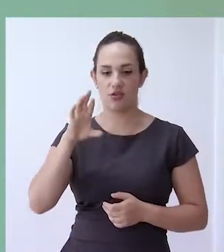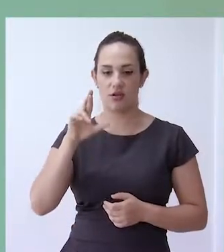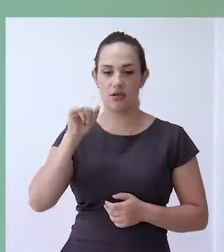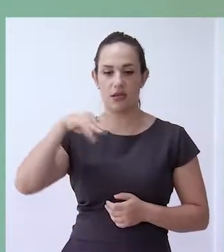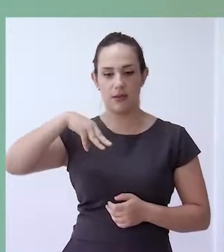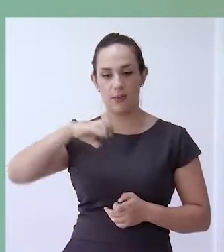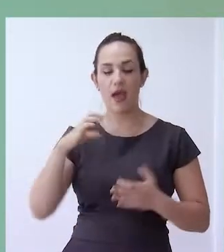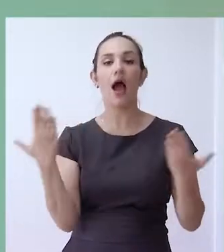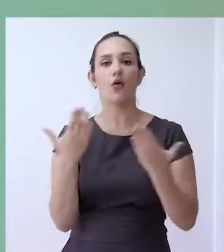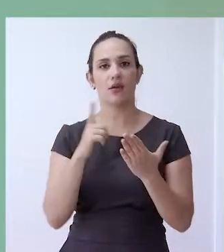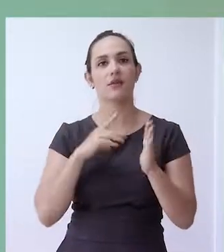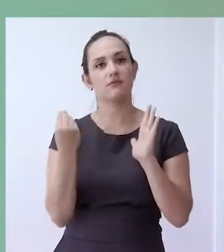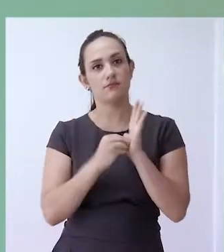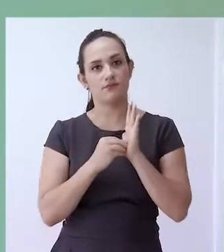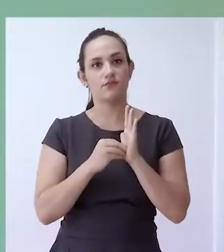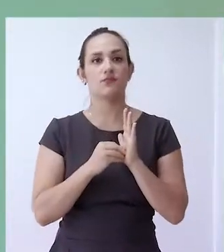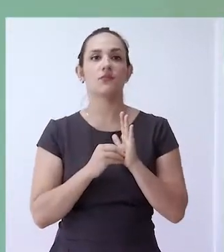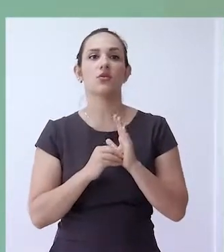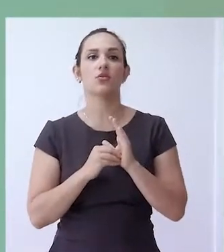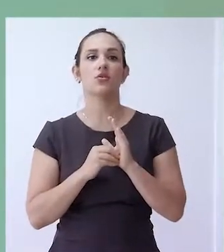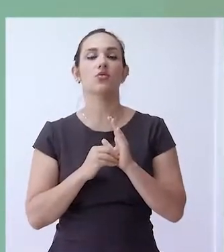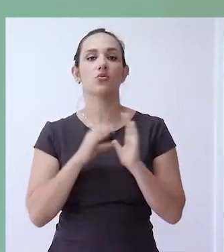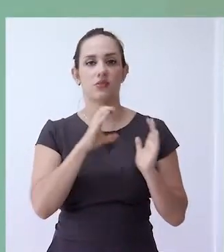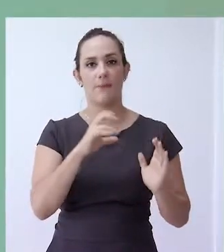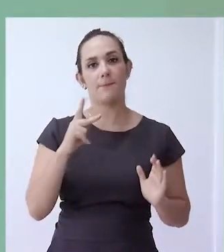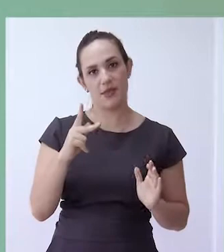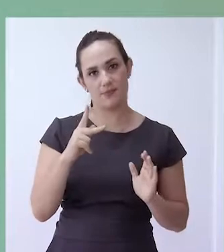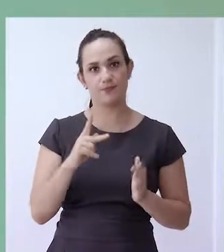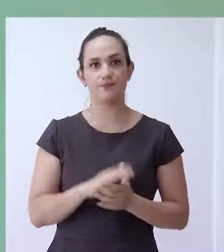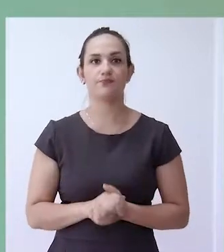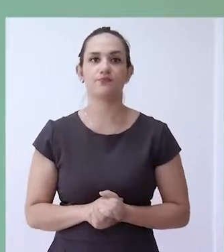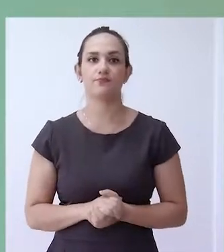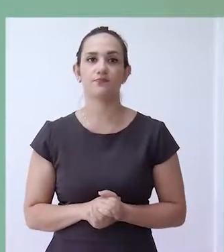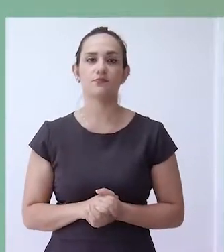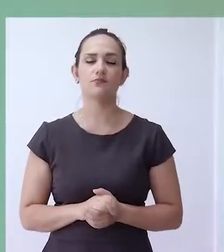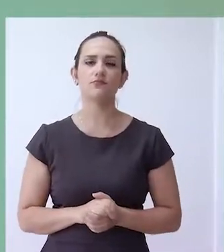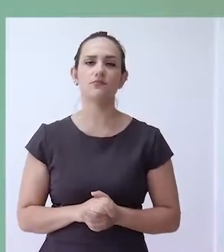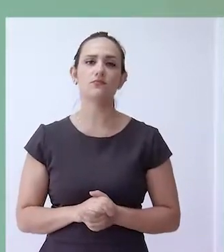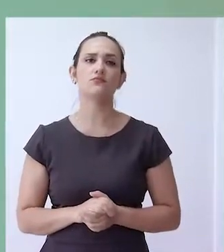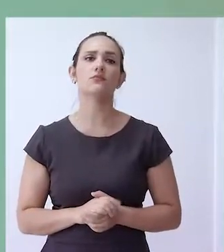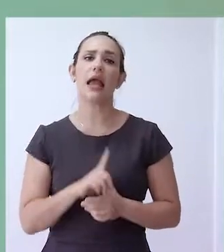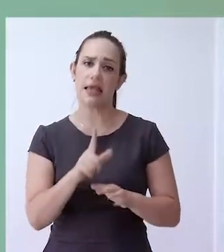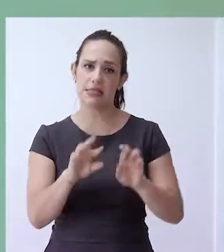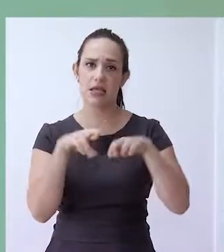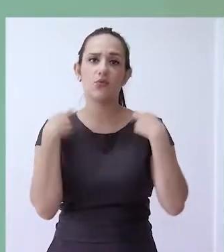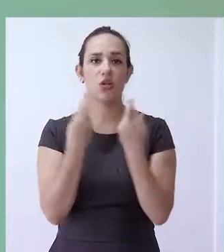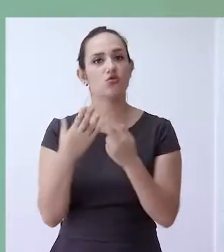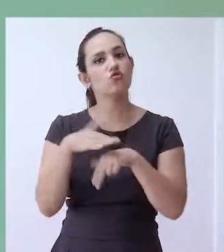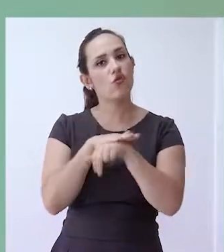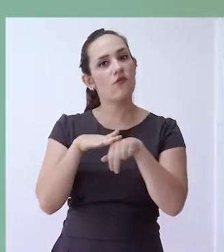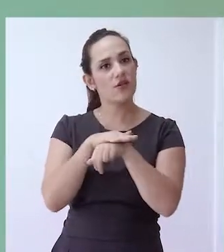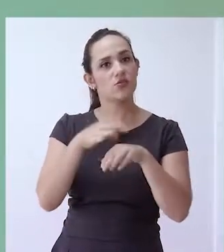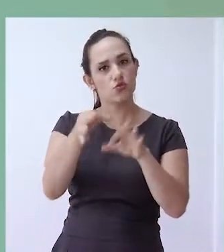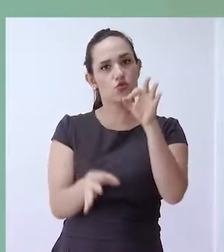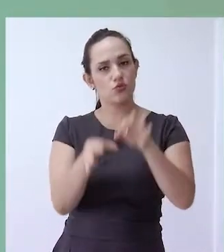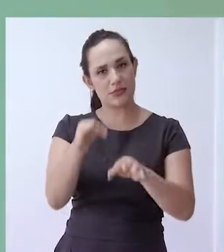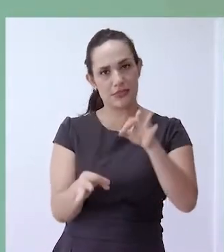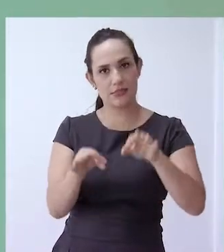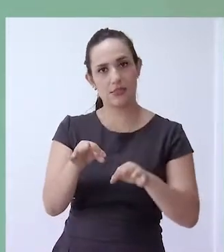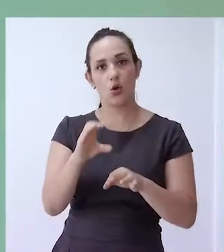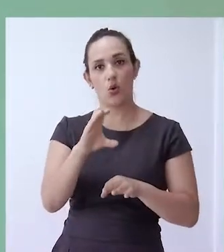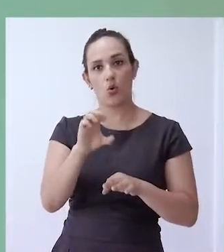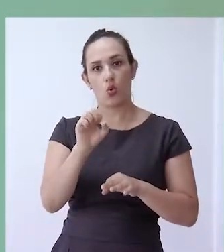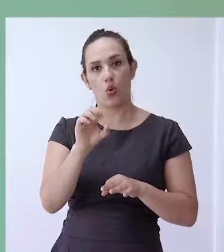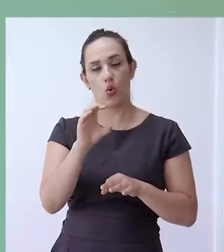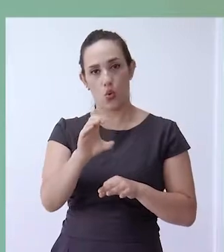audiência de custódia no Código de Processo Penal também. É importante pontuar que a audiência de custódia, ela é uma porta